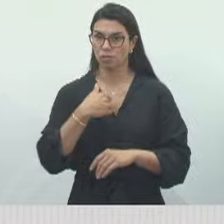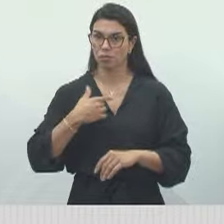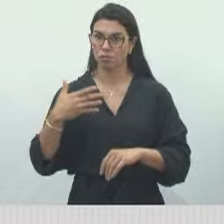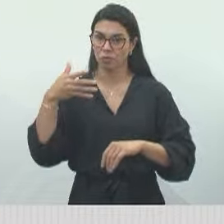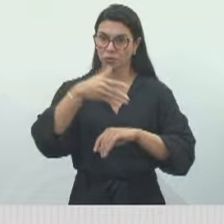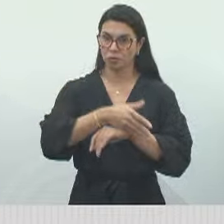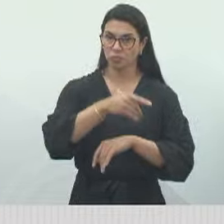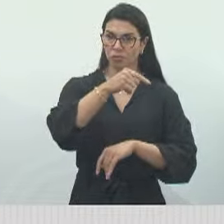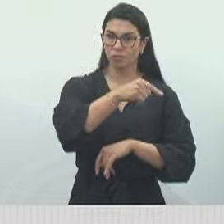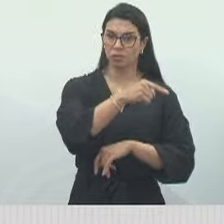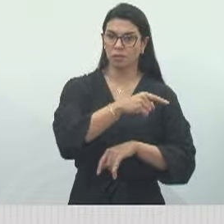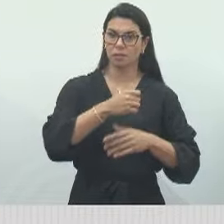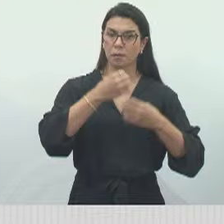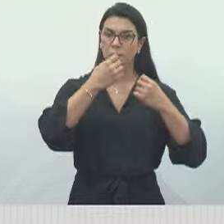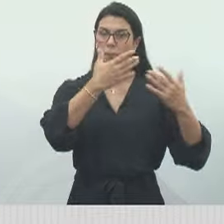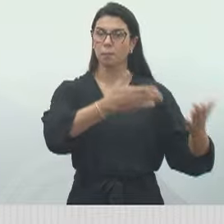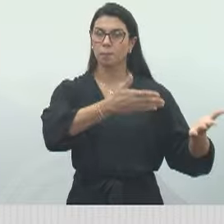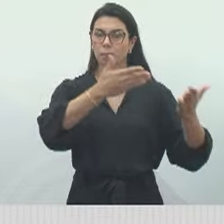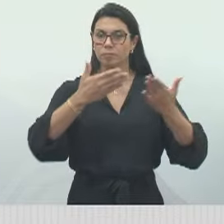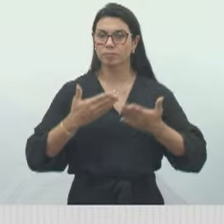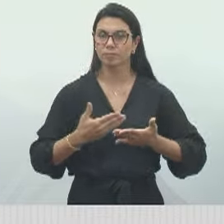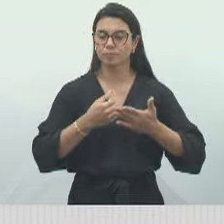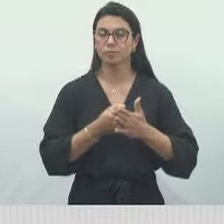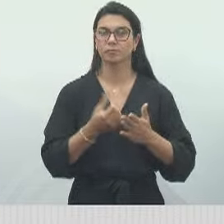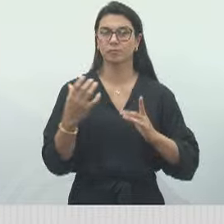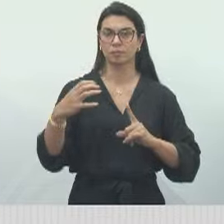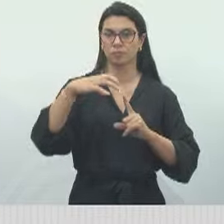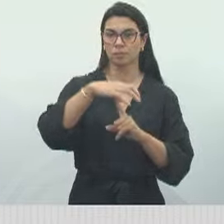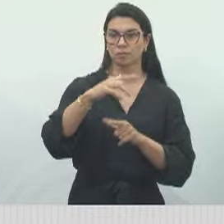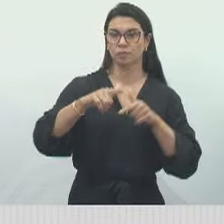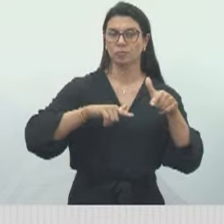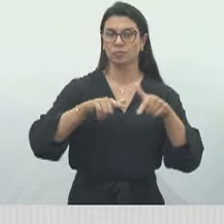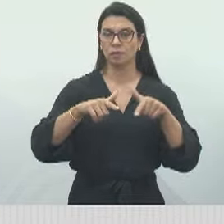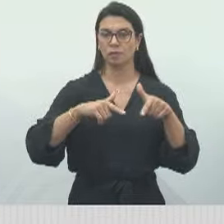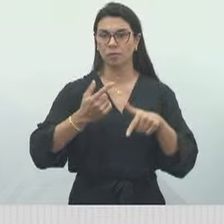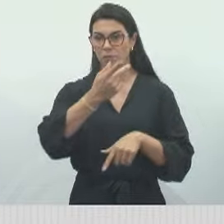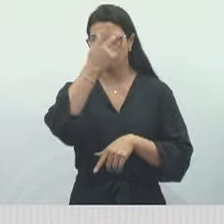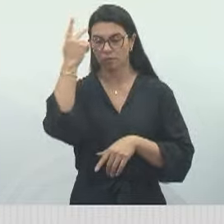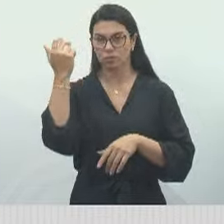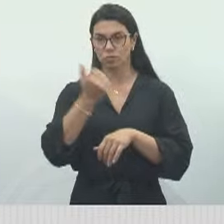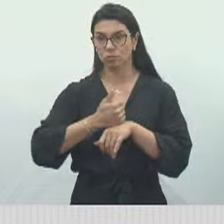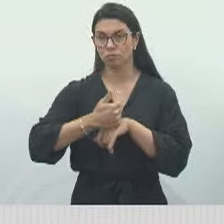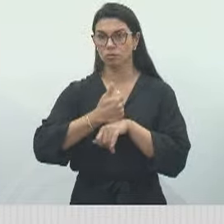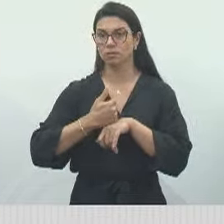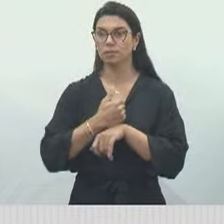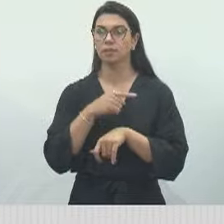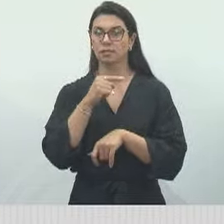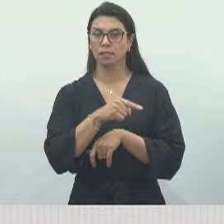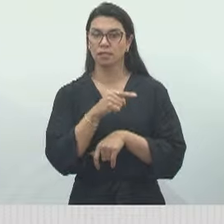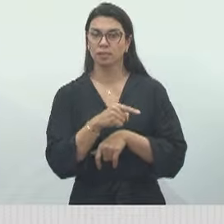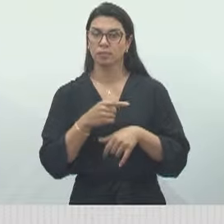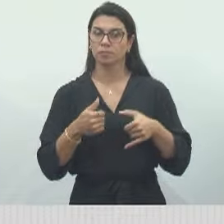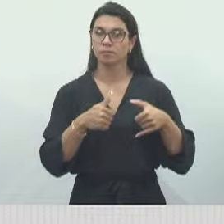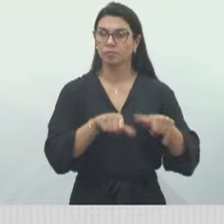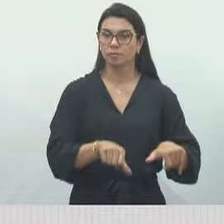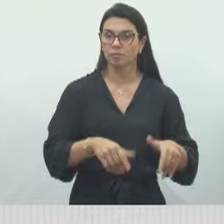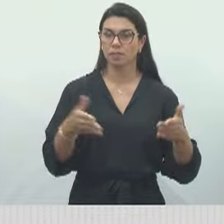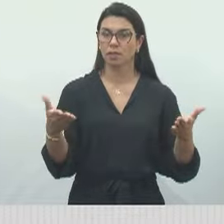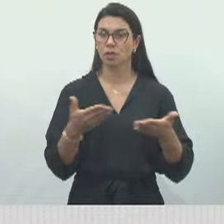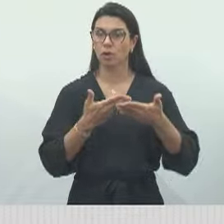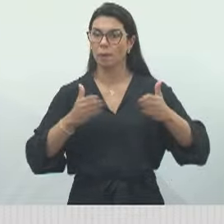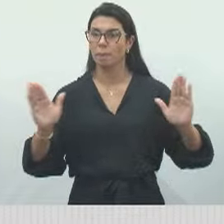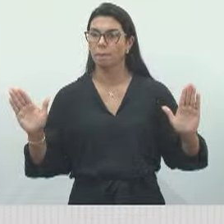dando boas-vindas aos feirantes e foi muito bacana, tá? Agora está aí